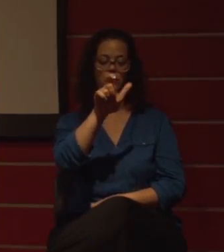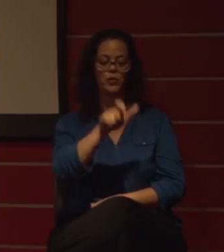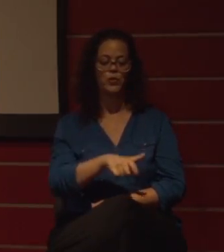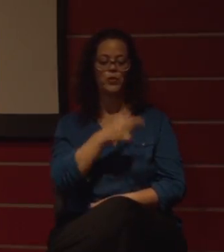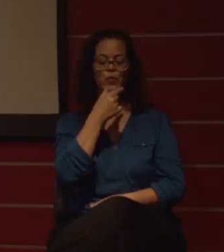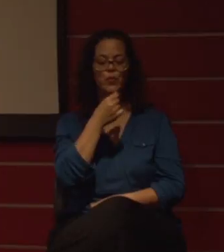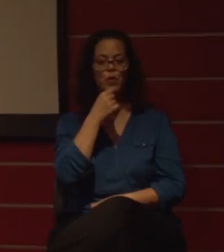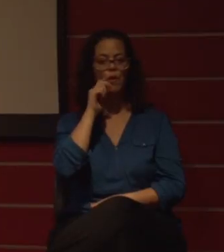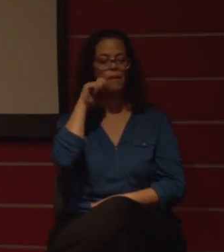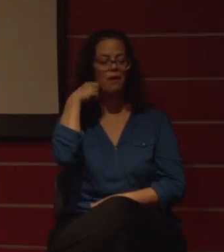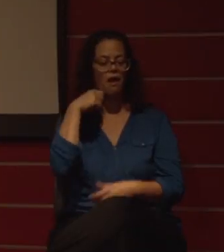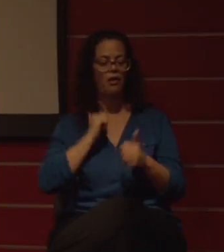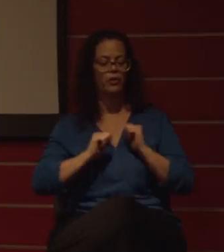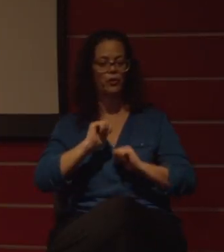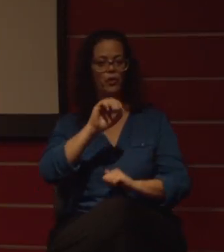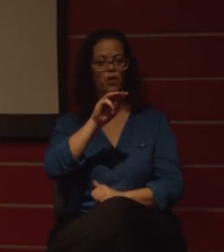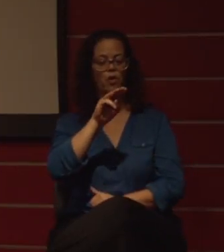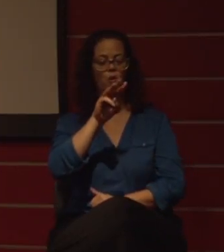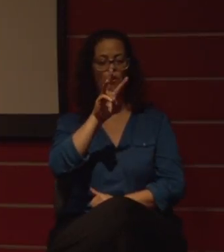Wesley Snipes